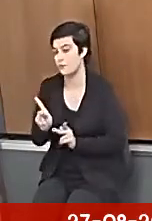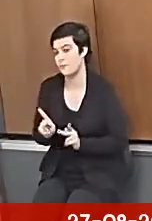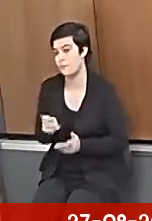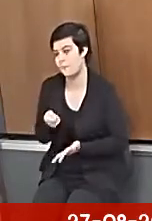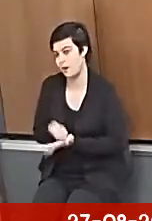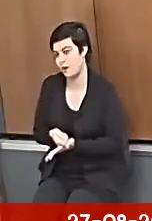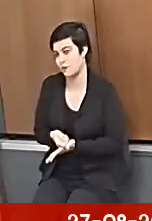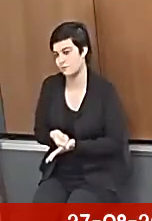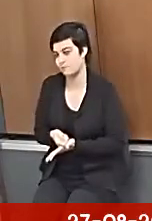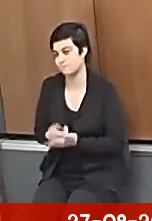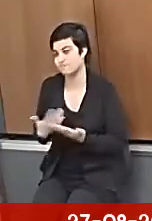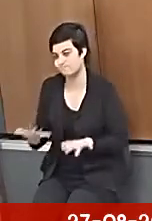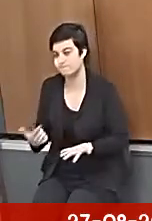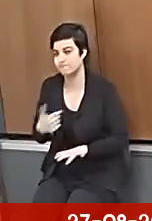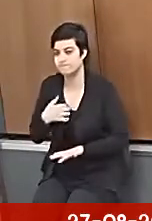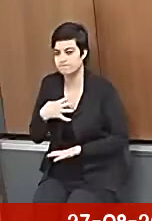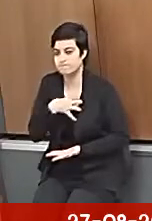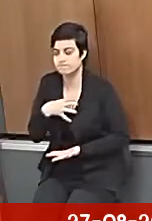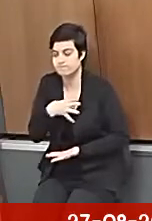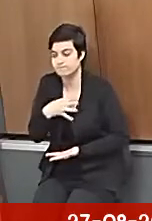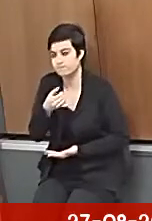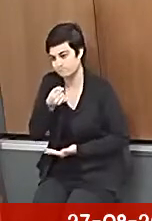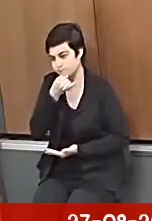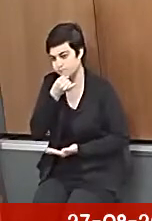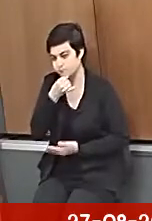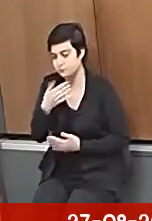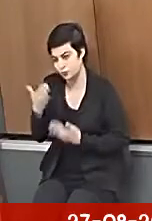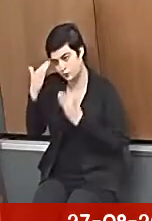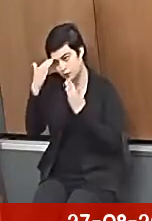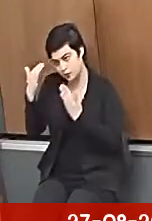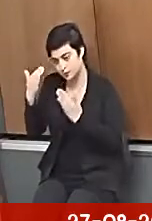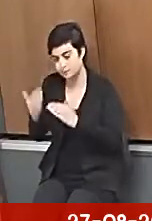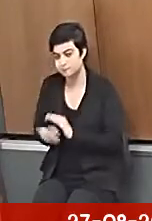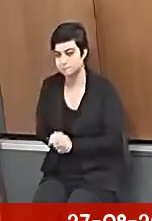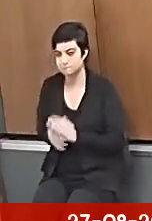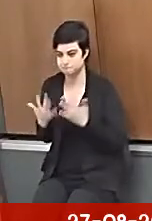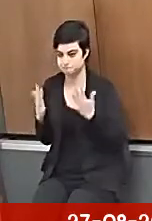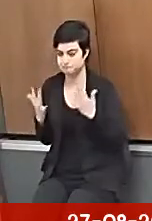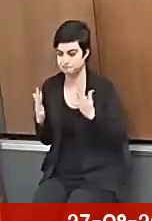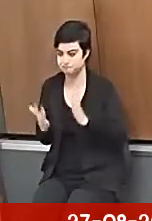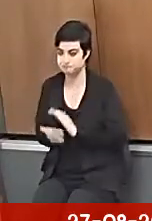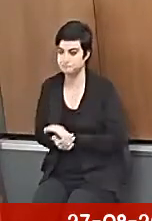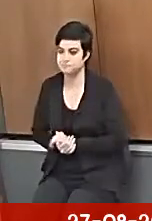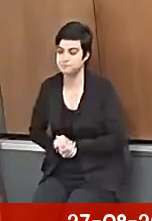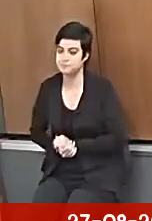essa é a minha indignação da áfrica que estrada obrigado muito obrigado patrícia